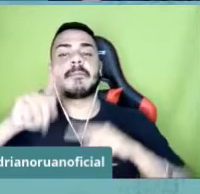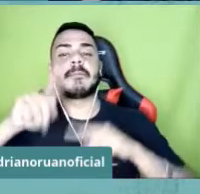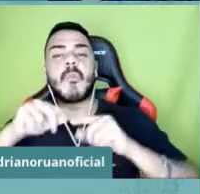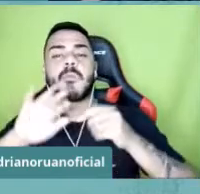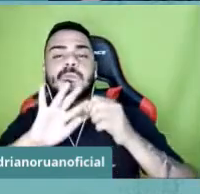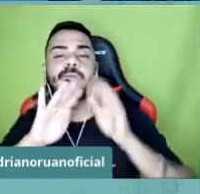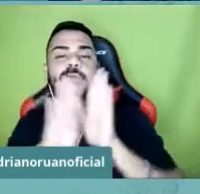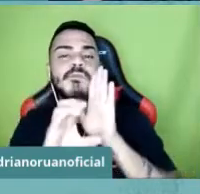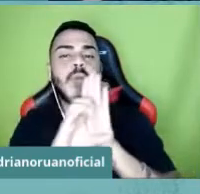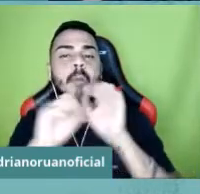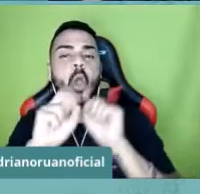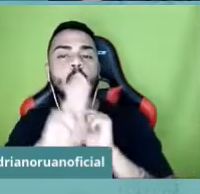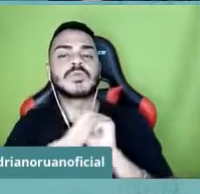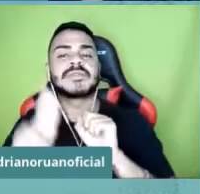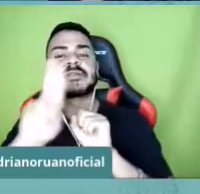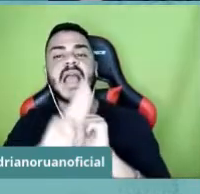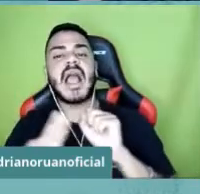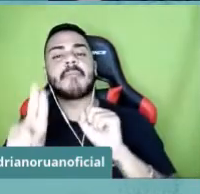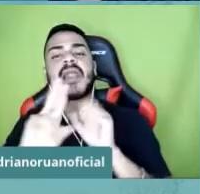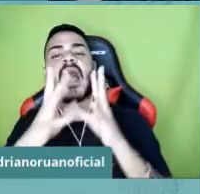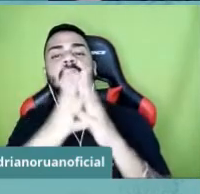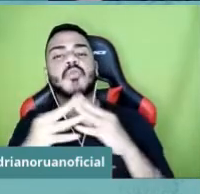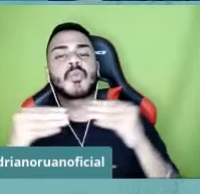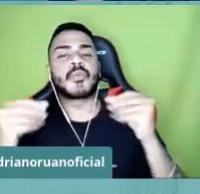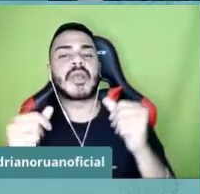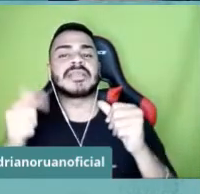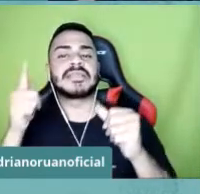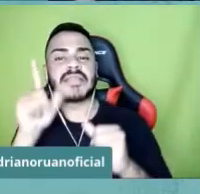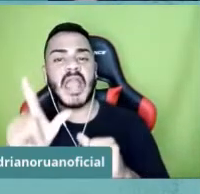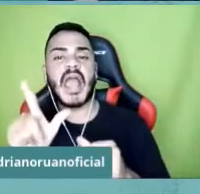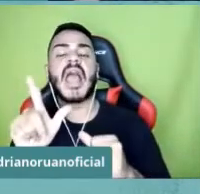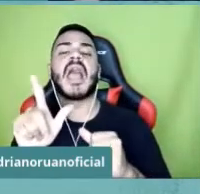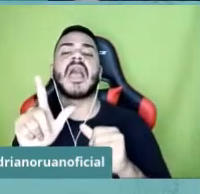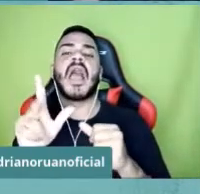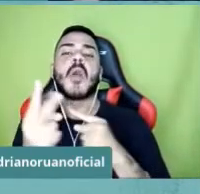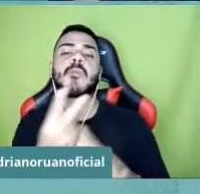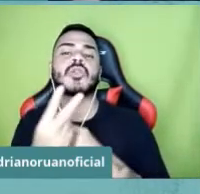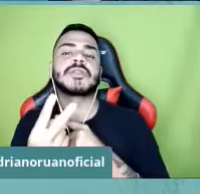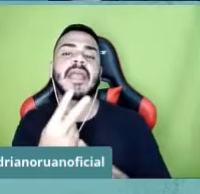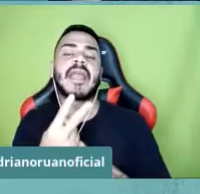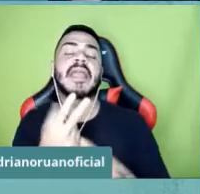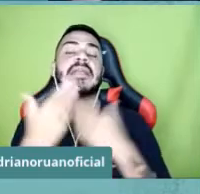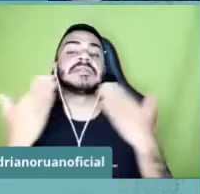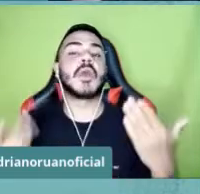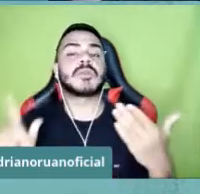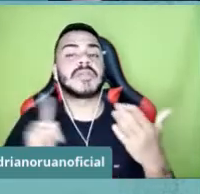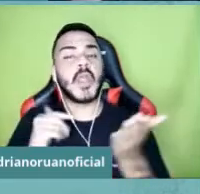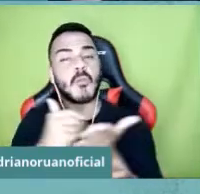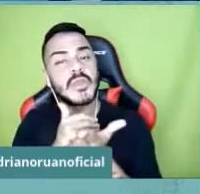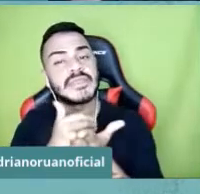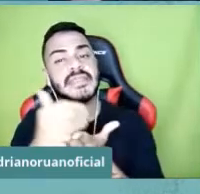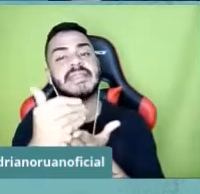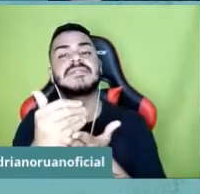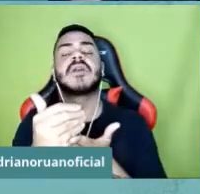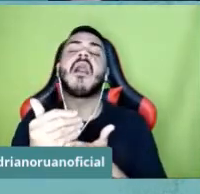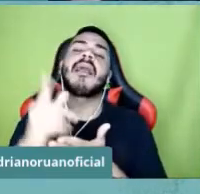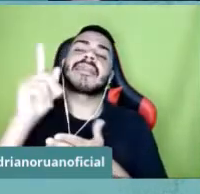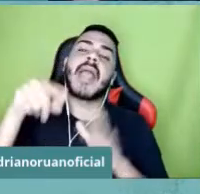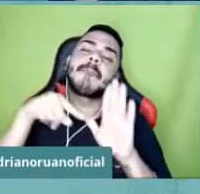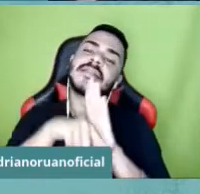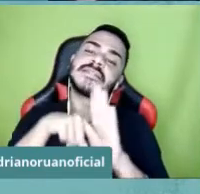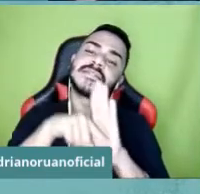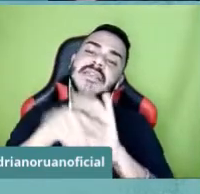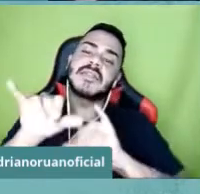utilizar para poder ativar o nosso sistema imune. Então, a gente tem uma fase inicial que ela é de pesquisa